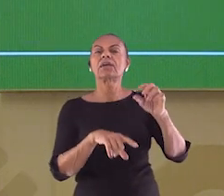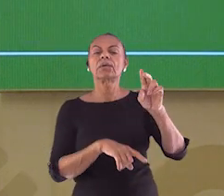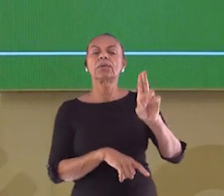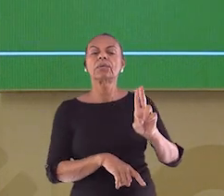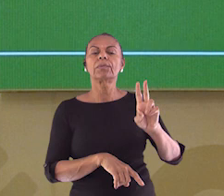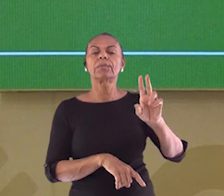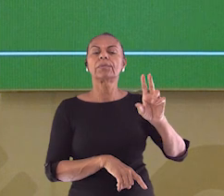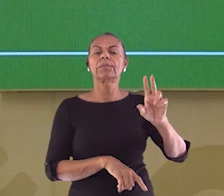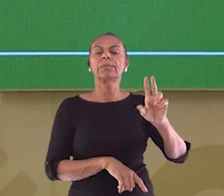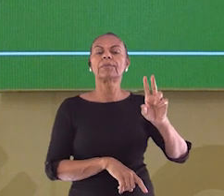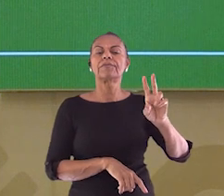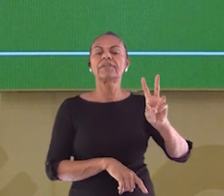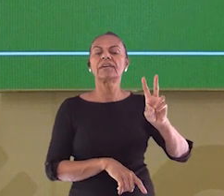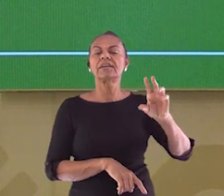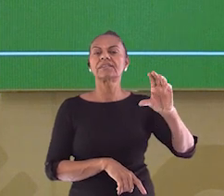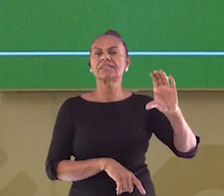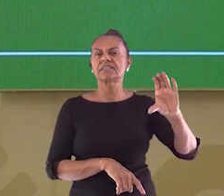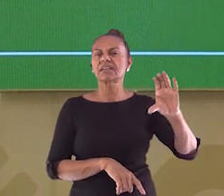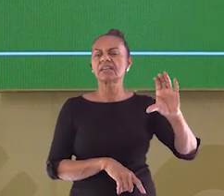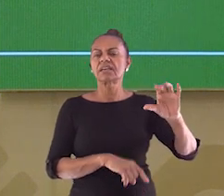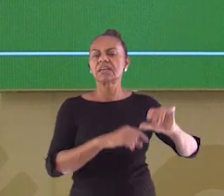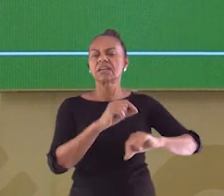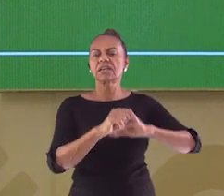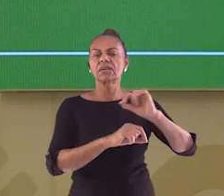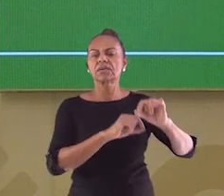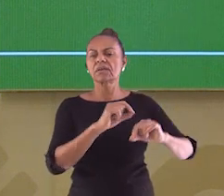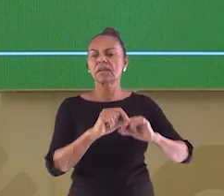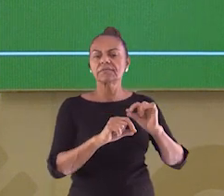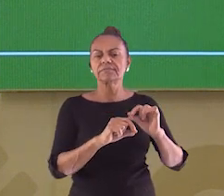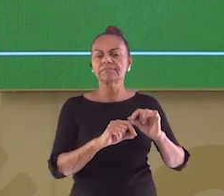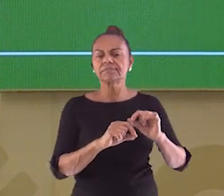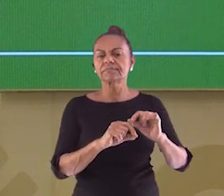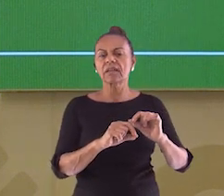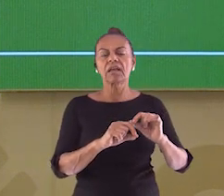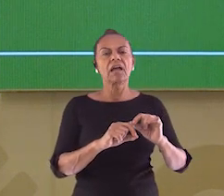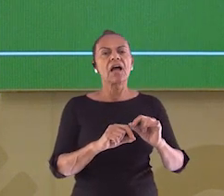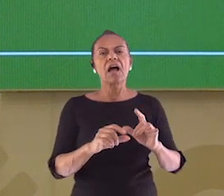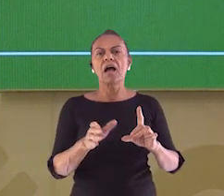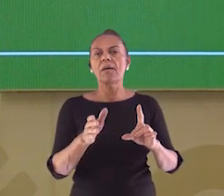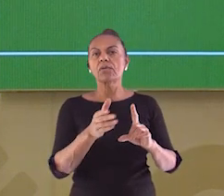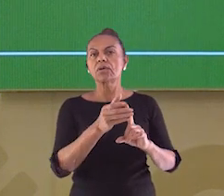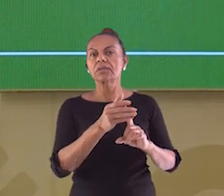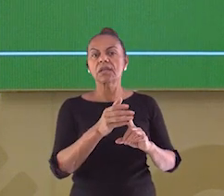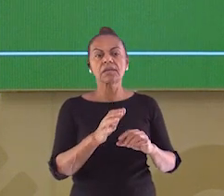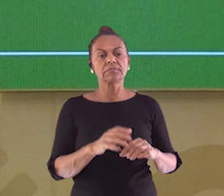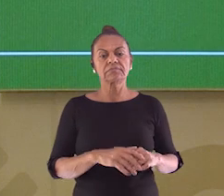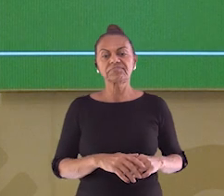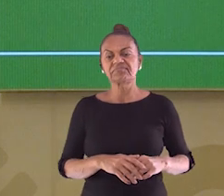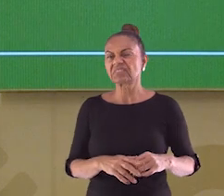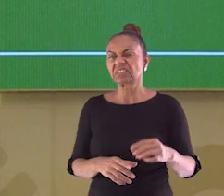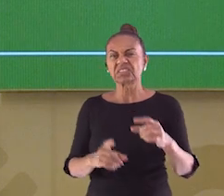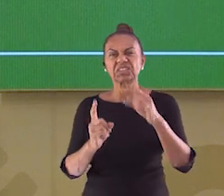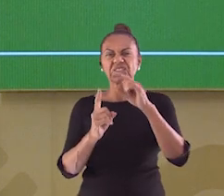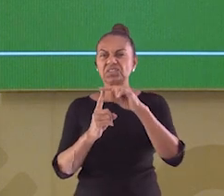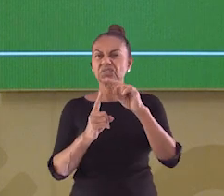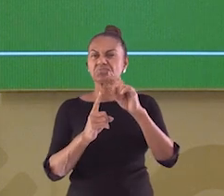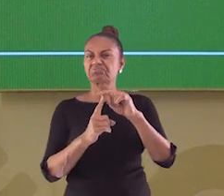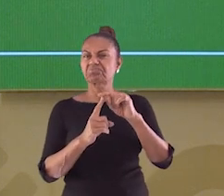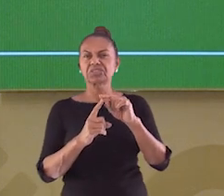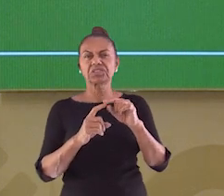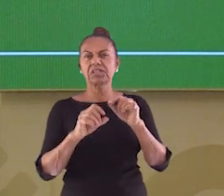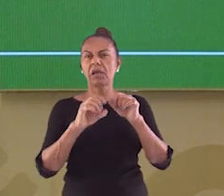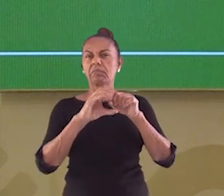filtrados pela atmosfera da Terra, o que significa que não é necessária na proteção contra estes tipos